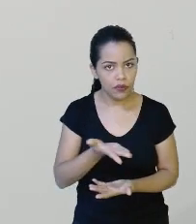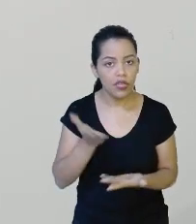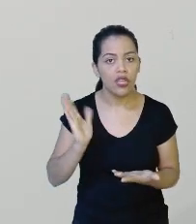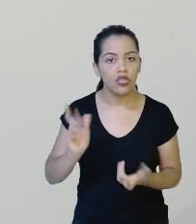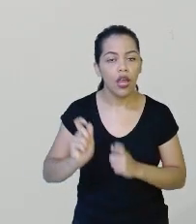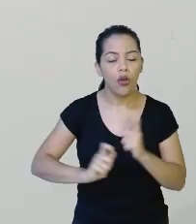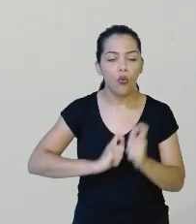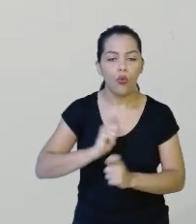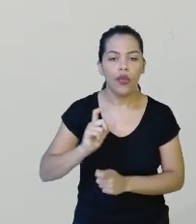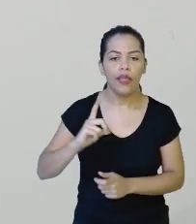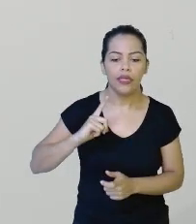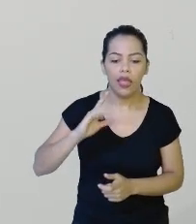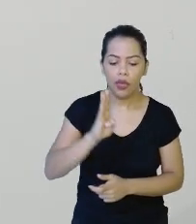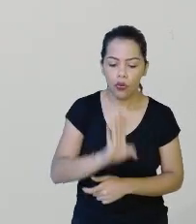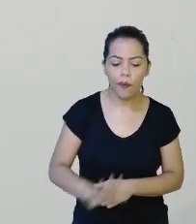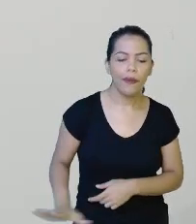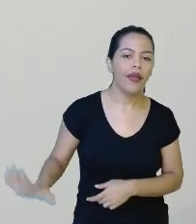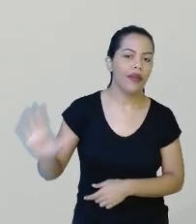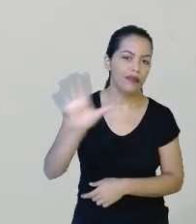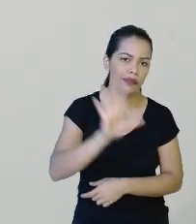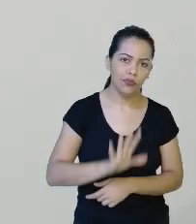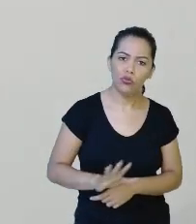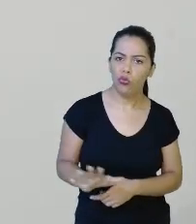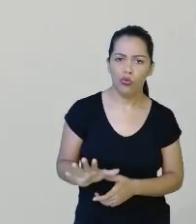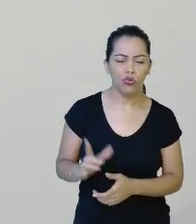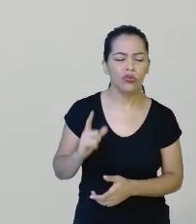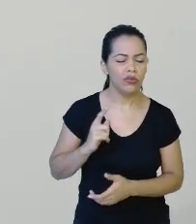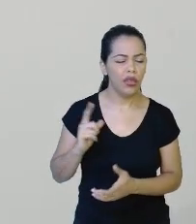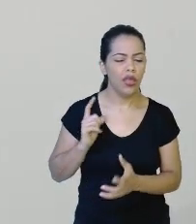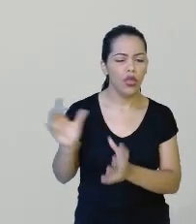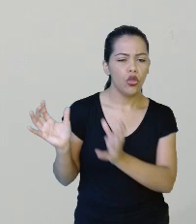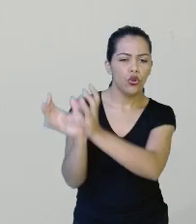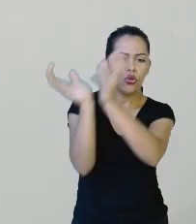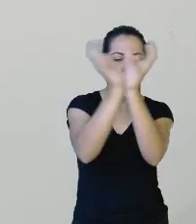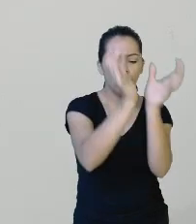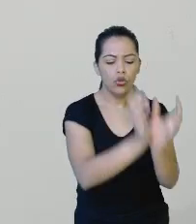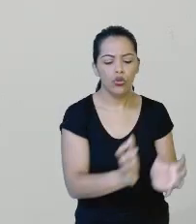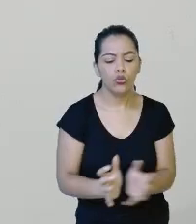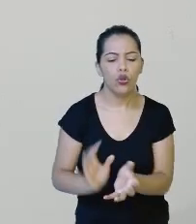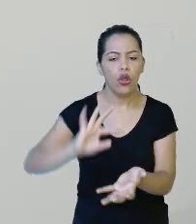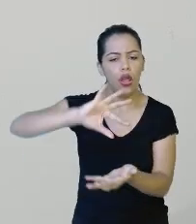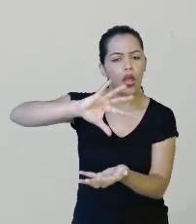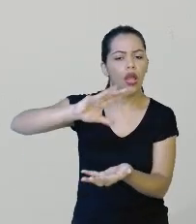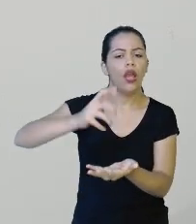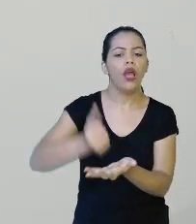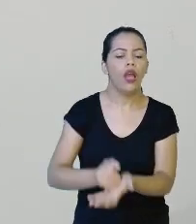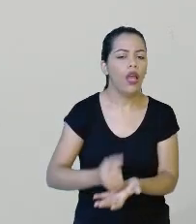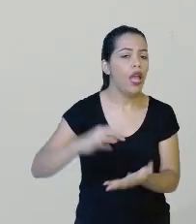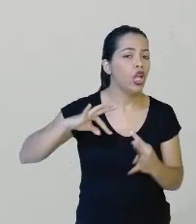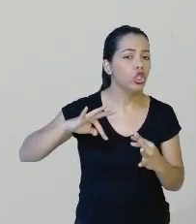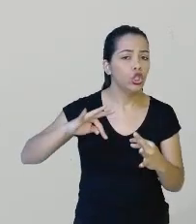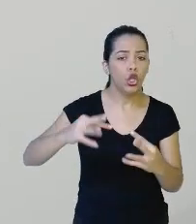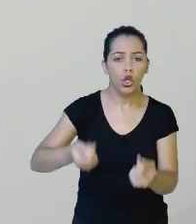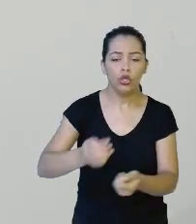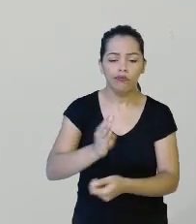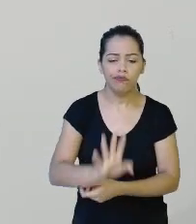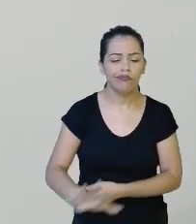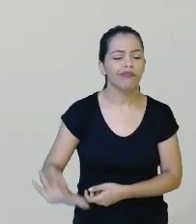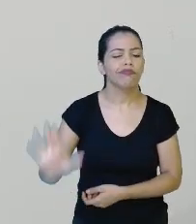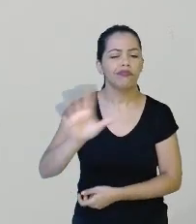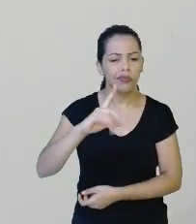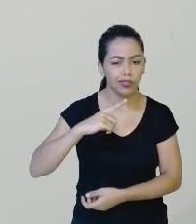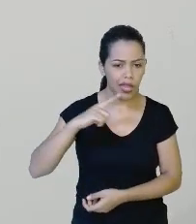há comunidades quilombolas. As comunidades quilombolas, elas estão localizadas em todas as regiões do Brasil,